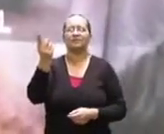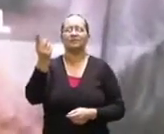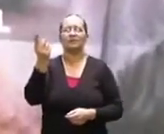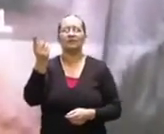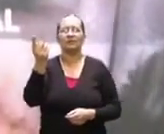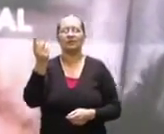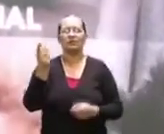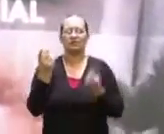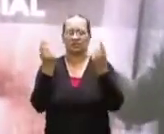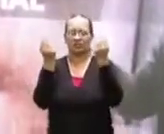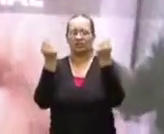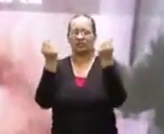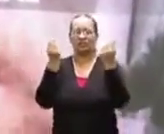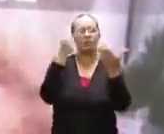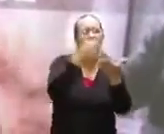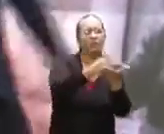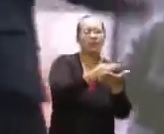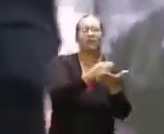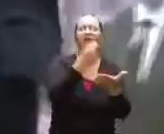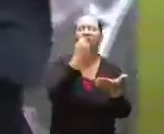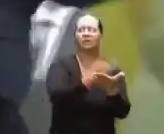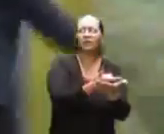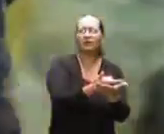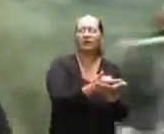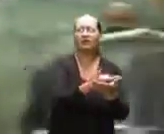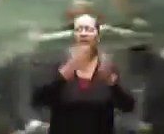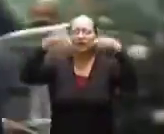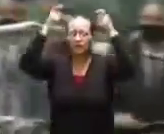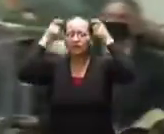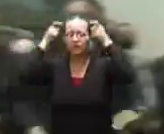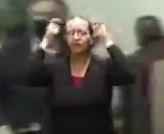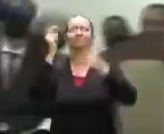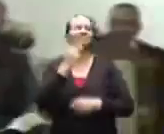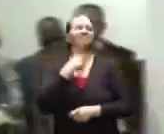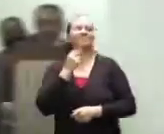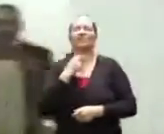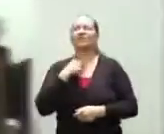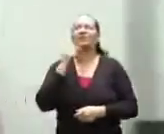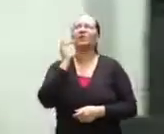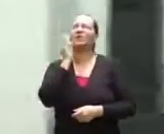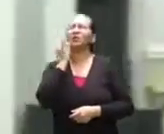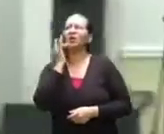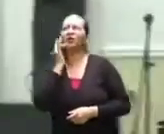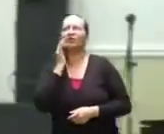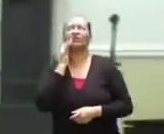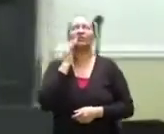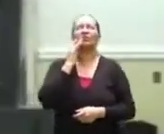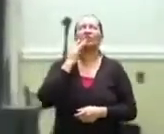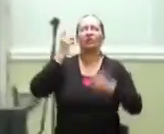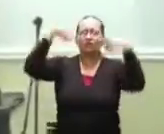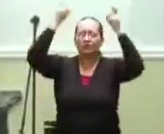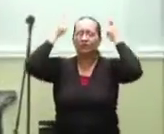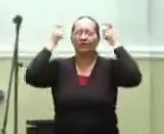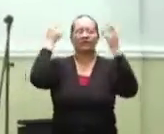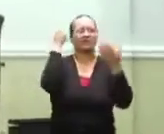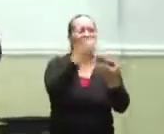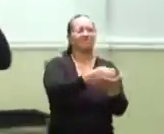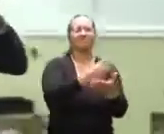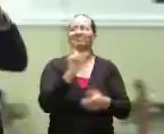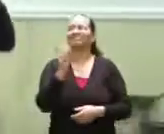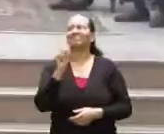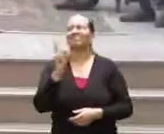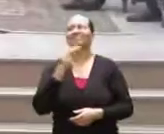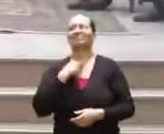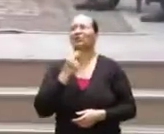dinheiro não compra. Meu Deus, dinheiro não compra. Ouro não compra. A prata não compra. Essa